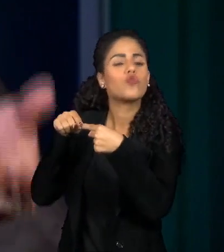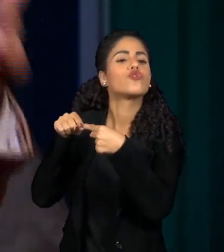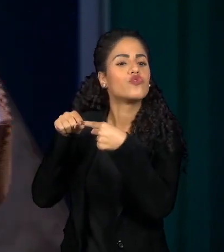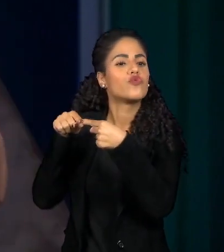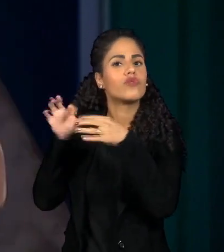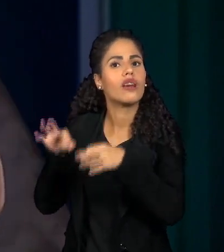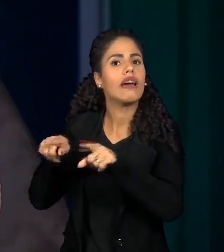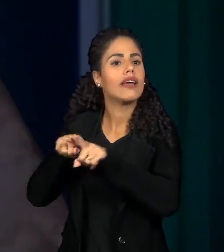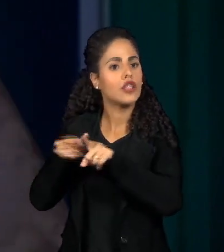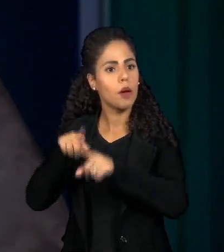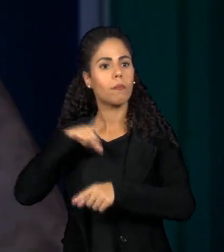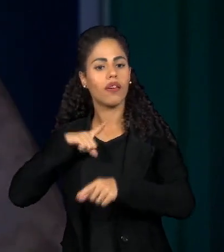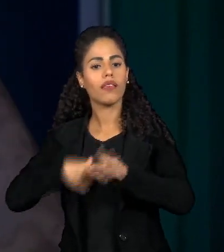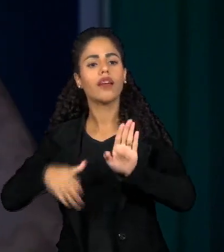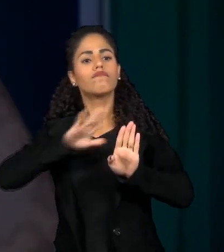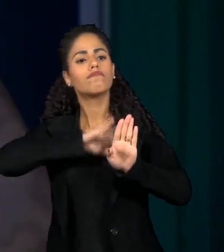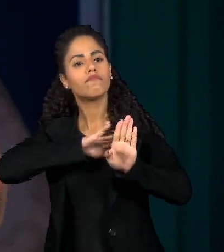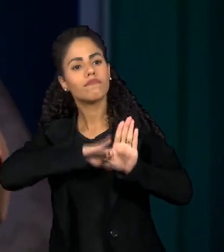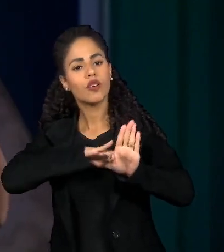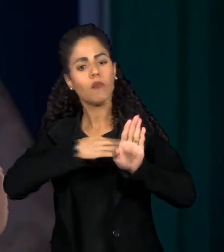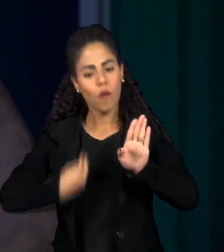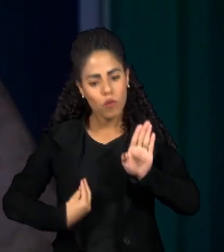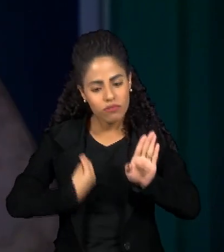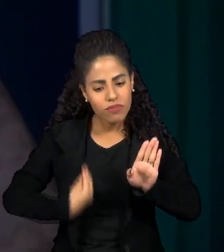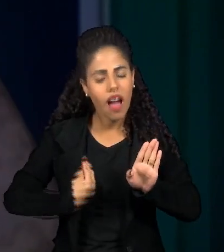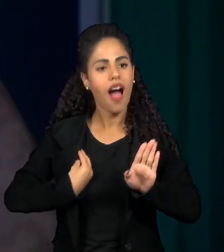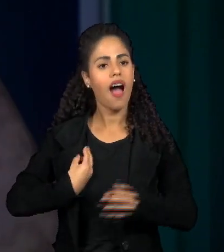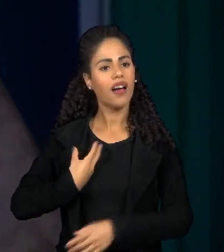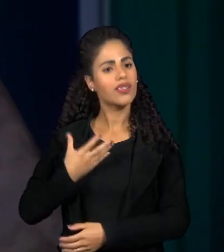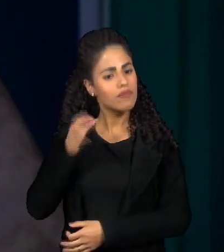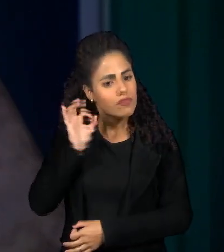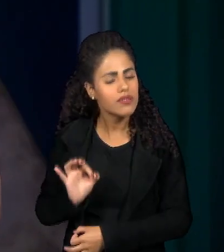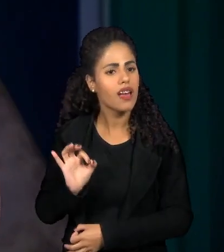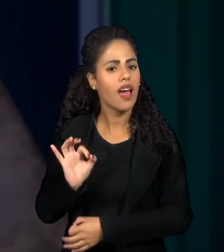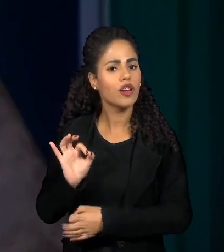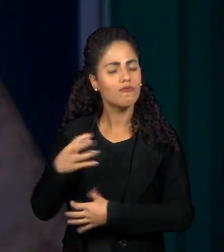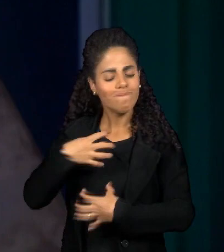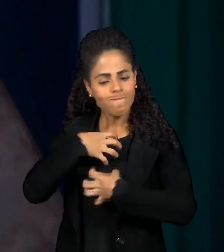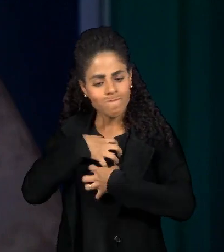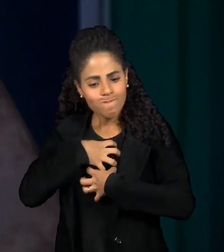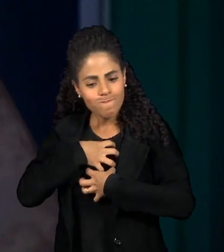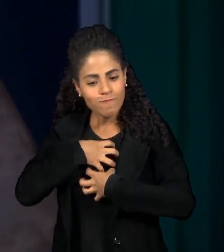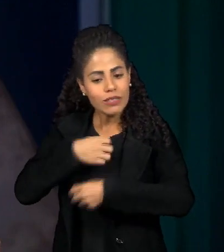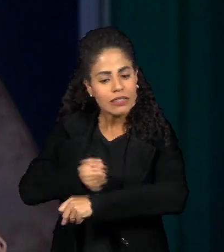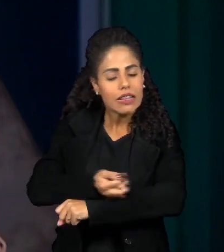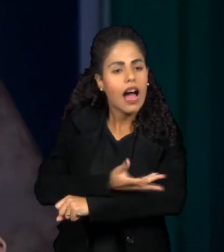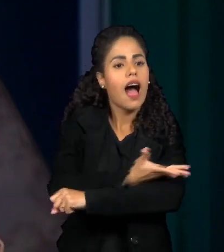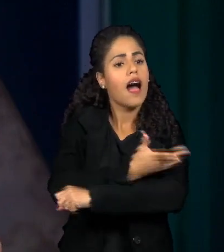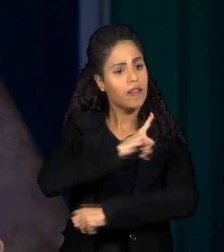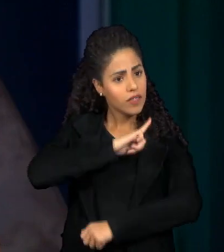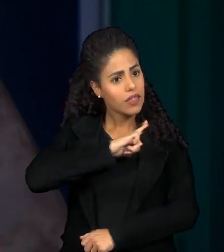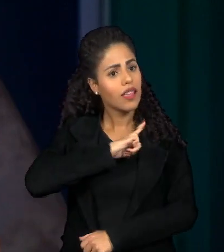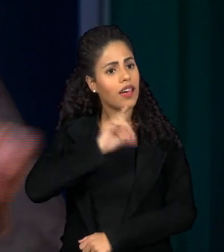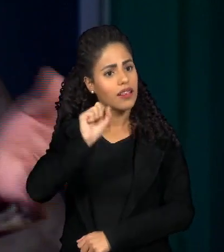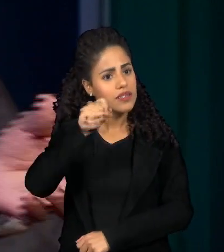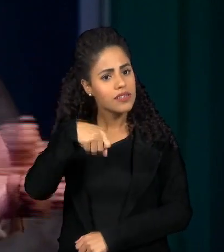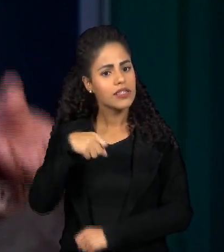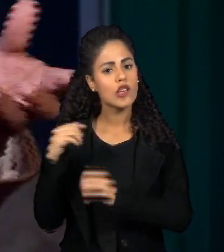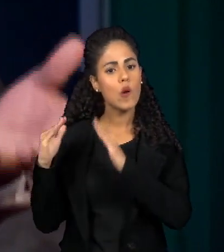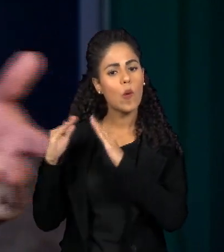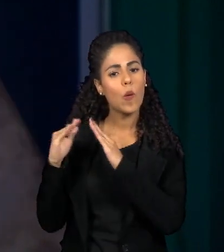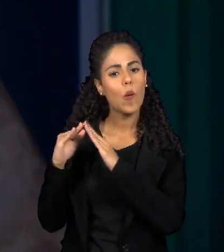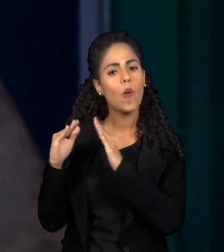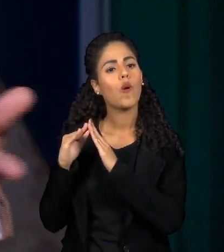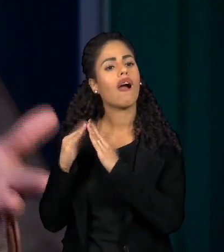física, ela tem, né, uma ligação sentimental, emocional, né, que define